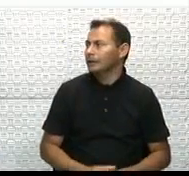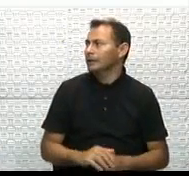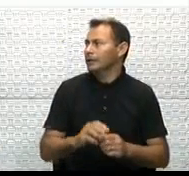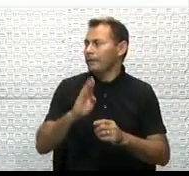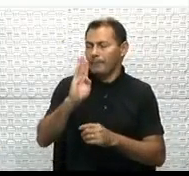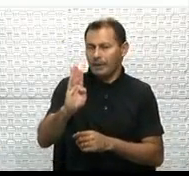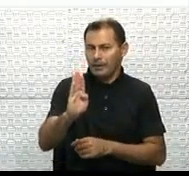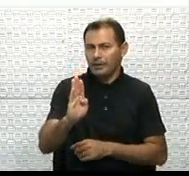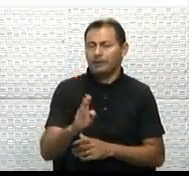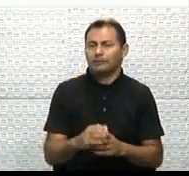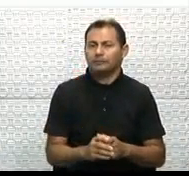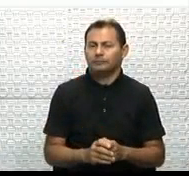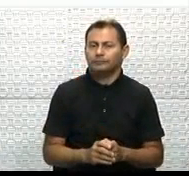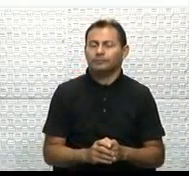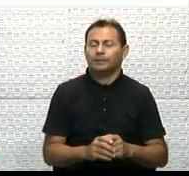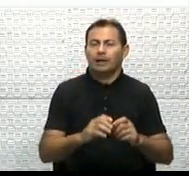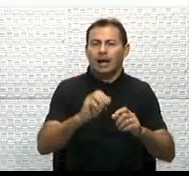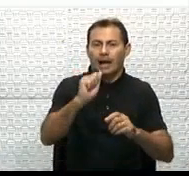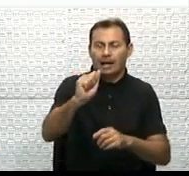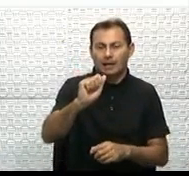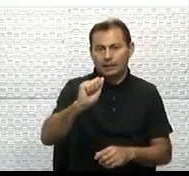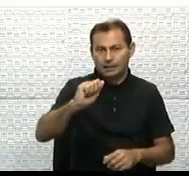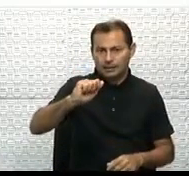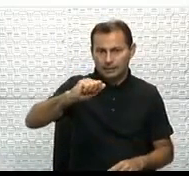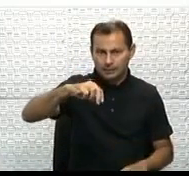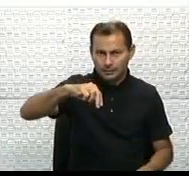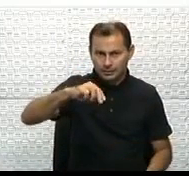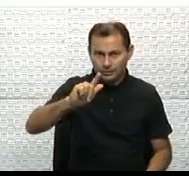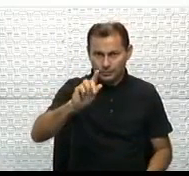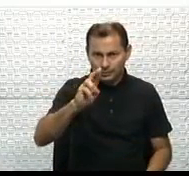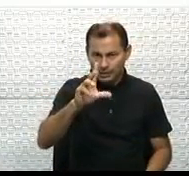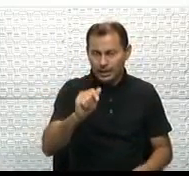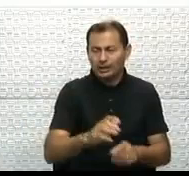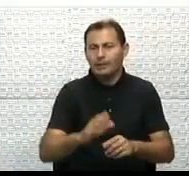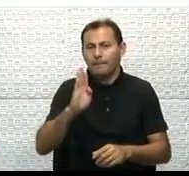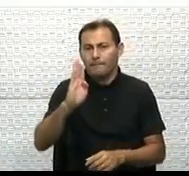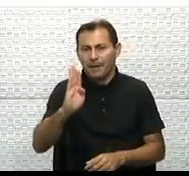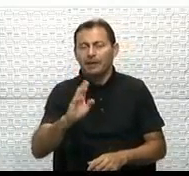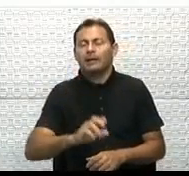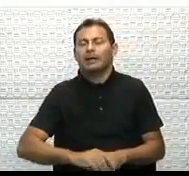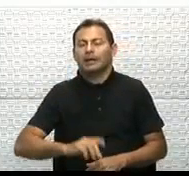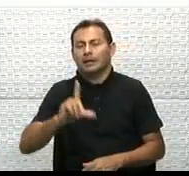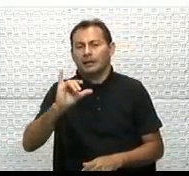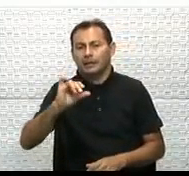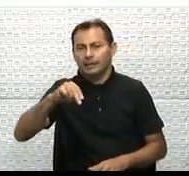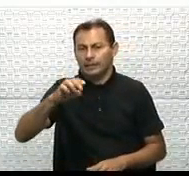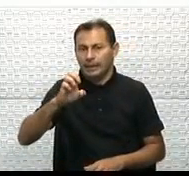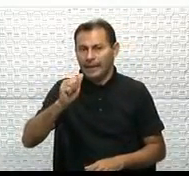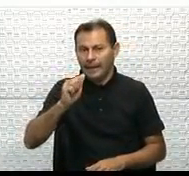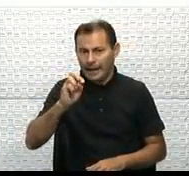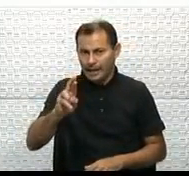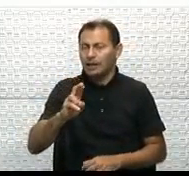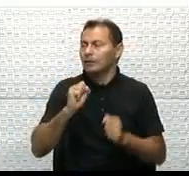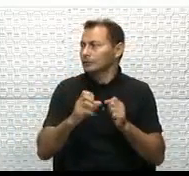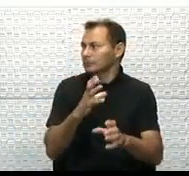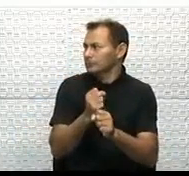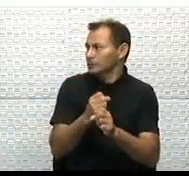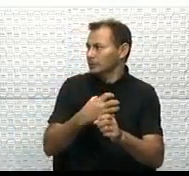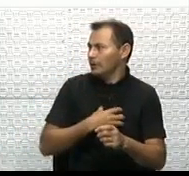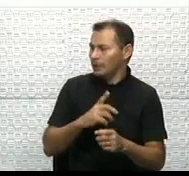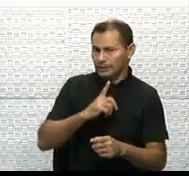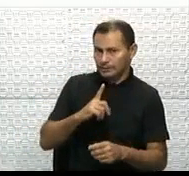e b, nosso coeficiente linear, eles podem ser calculados pelas seguintes fórmulas. Então,